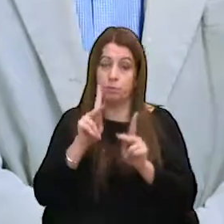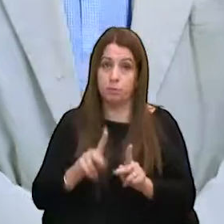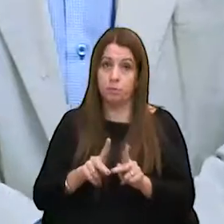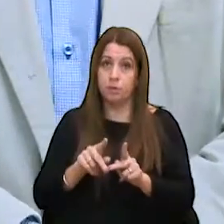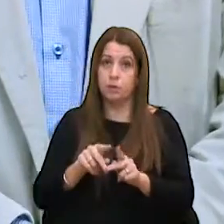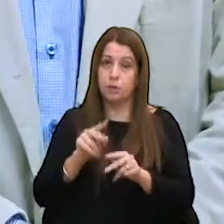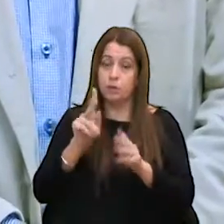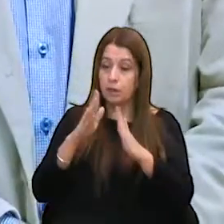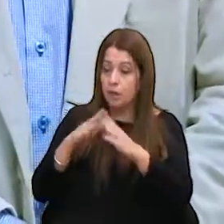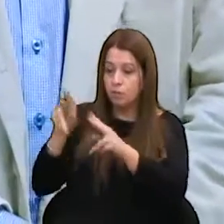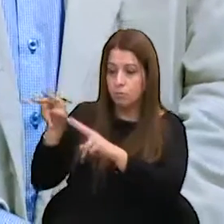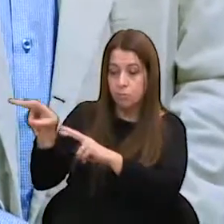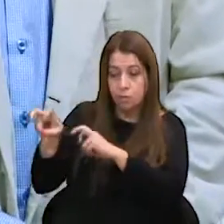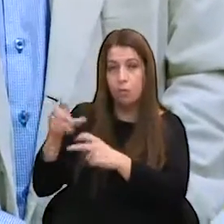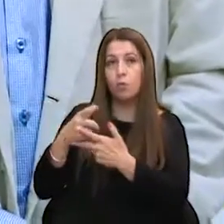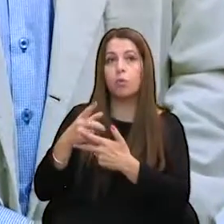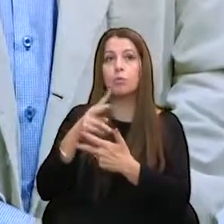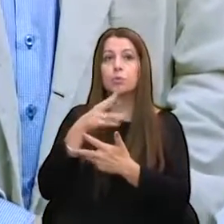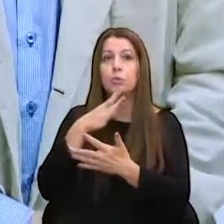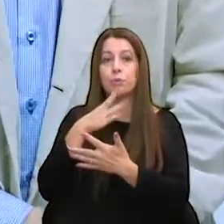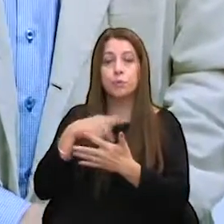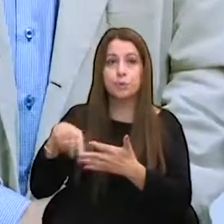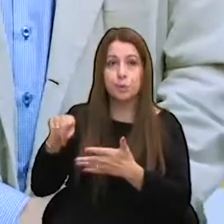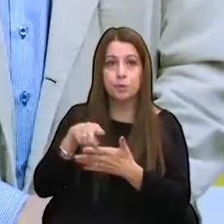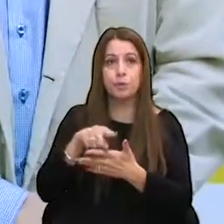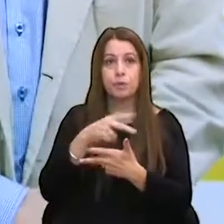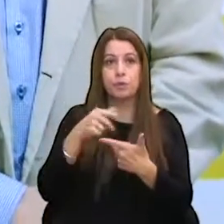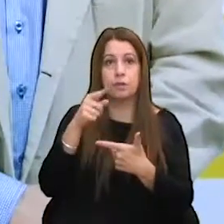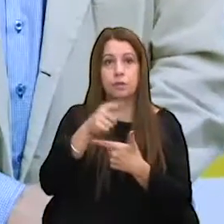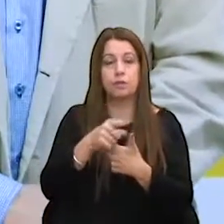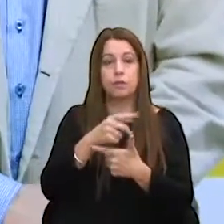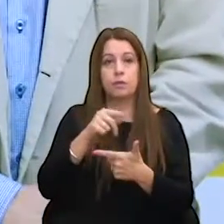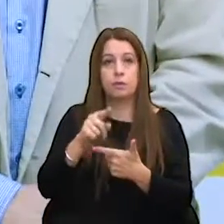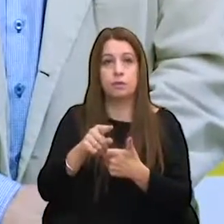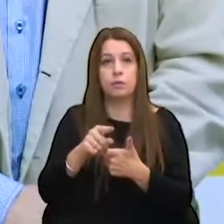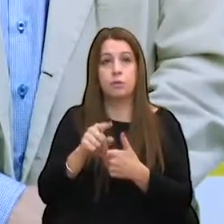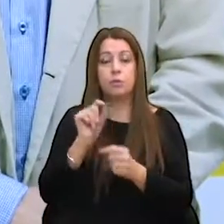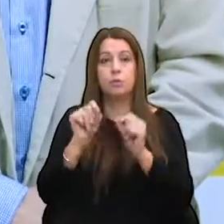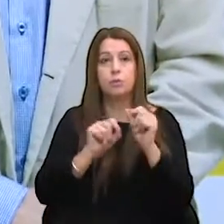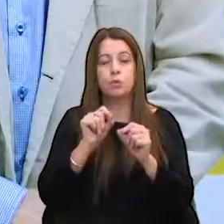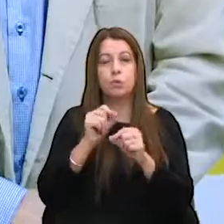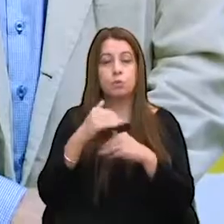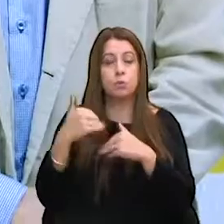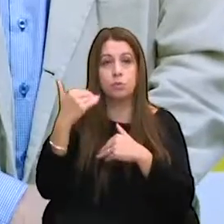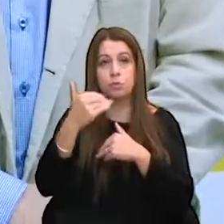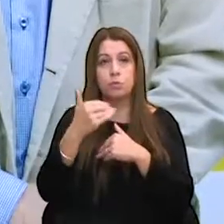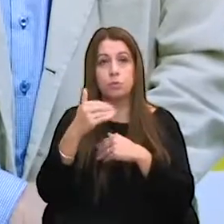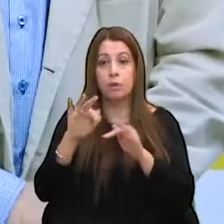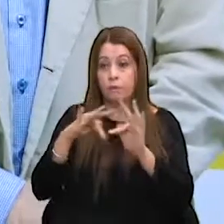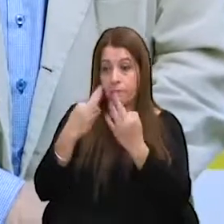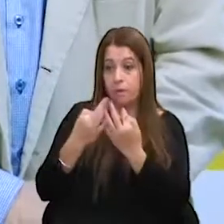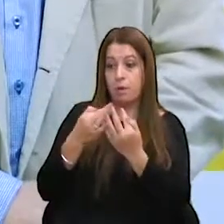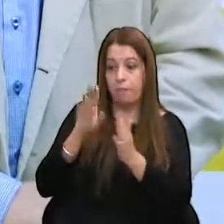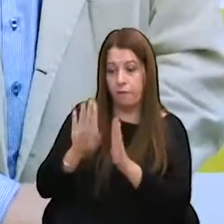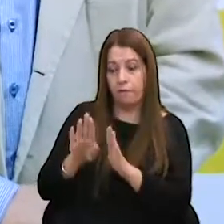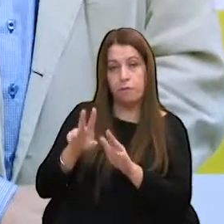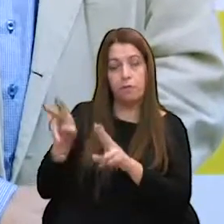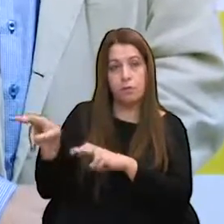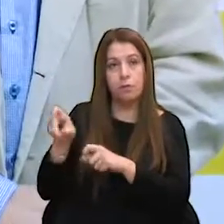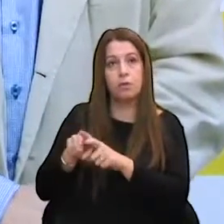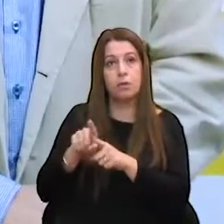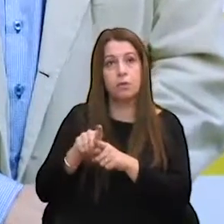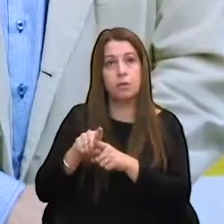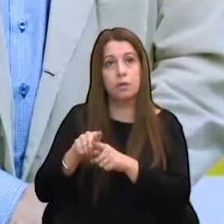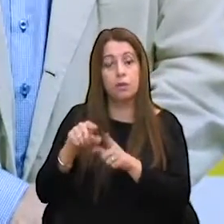do interior, enfim, conhece essa situação, que é sobre a sucessão familiar na agricultura